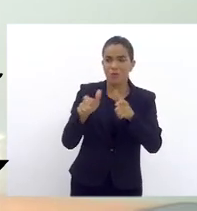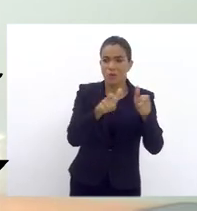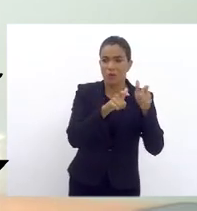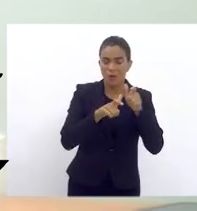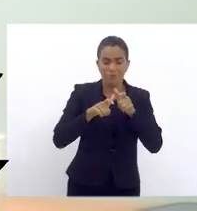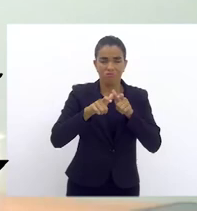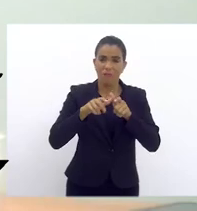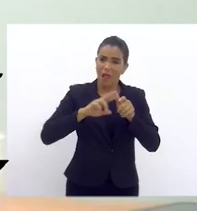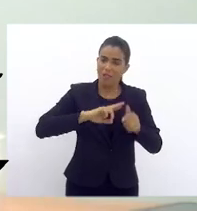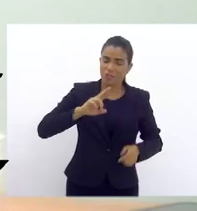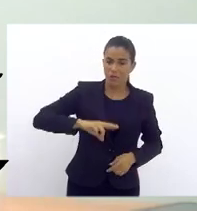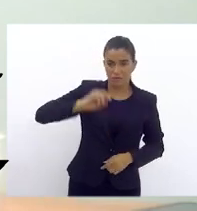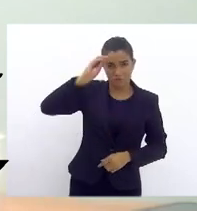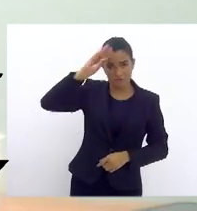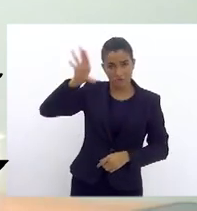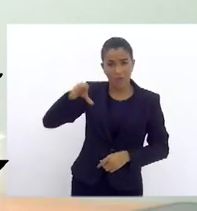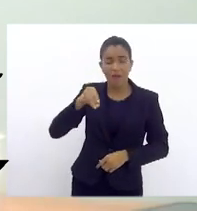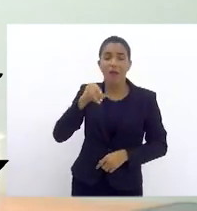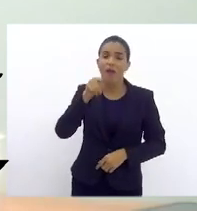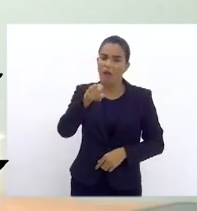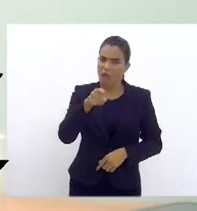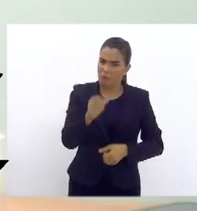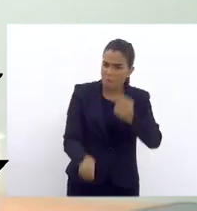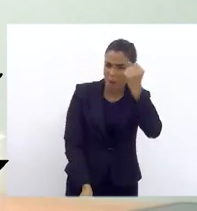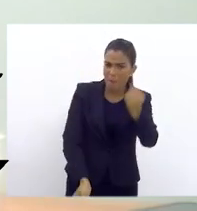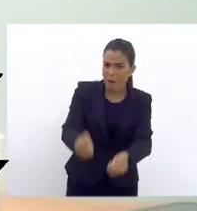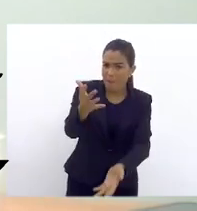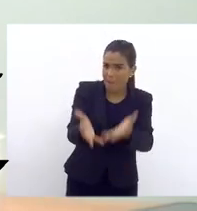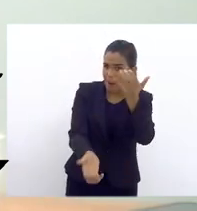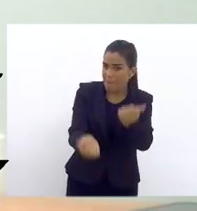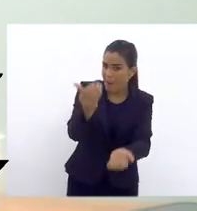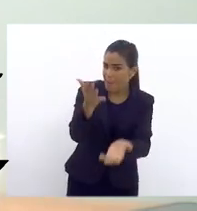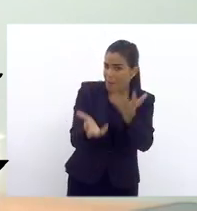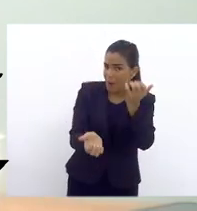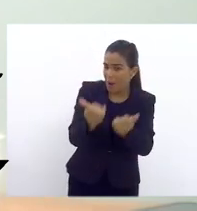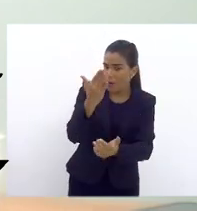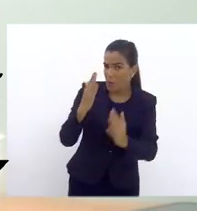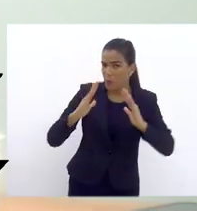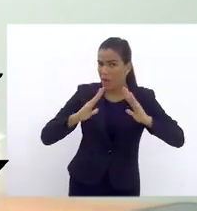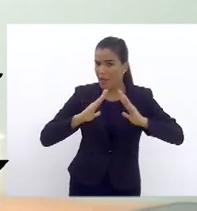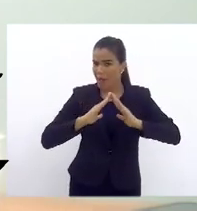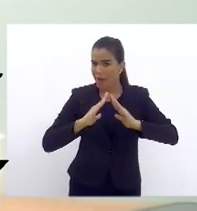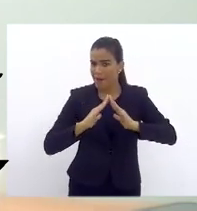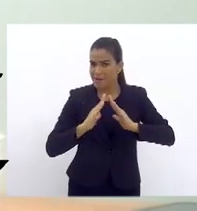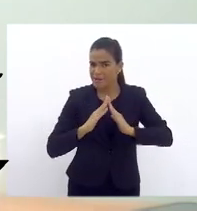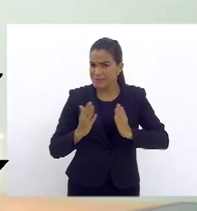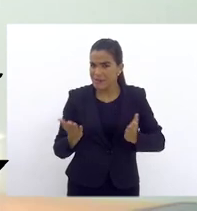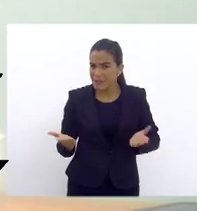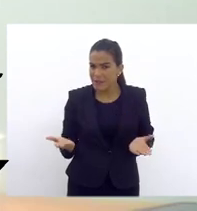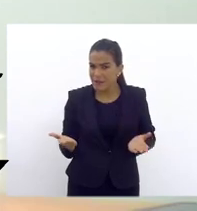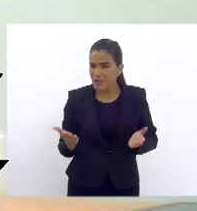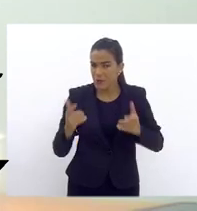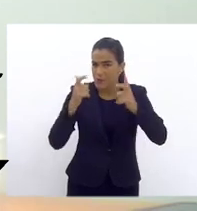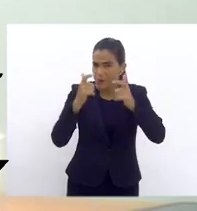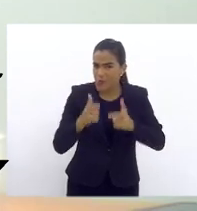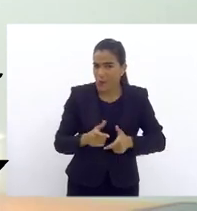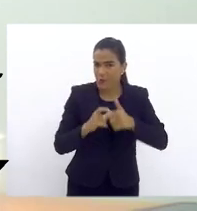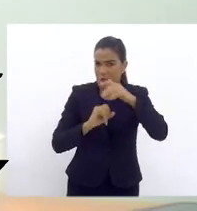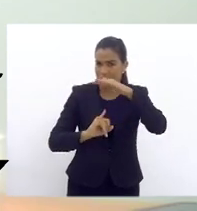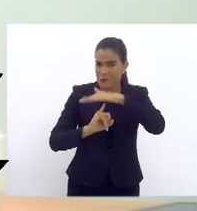é um terrorismo sim tocar fogo numa casa numa instituição